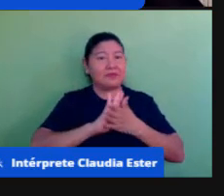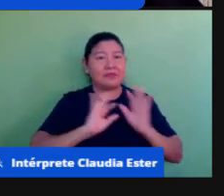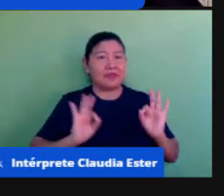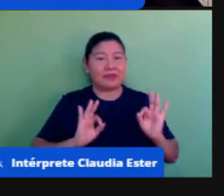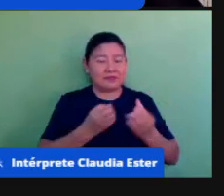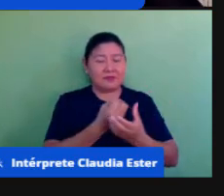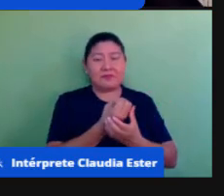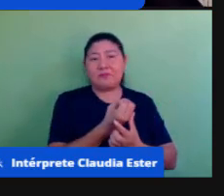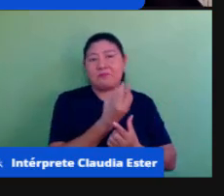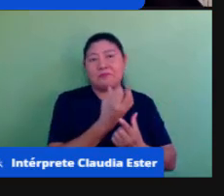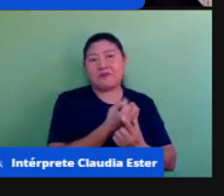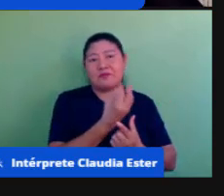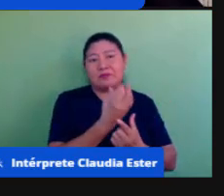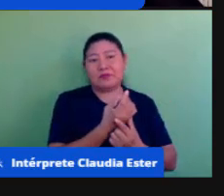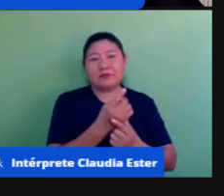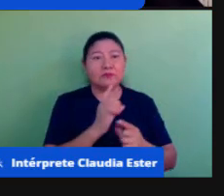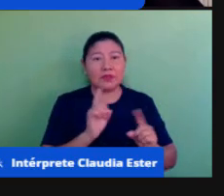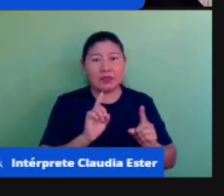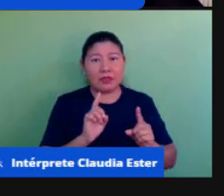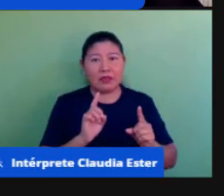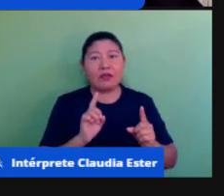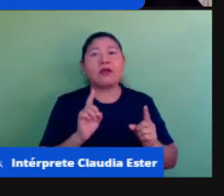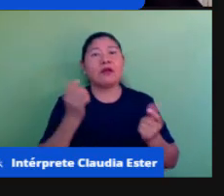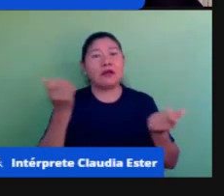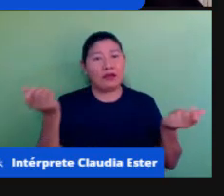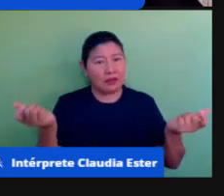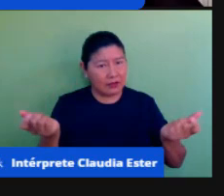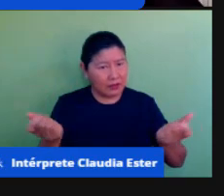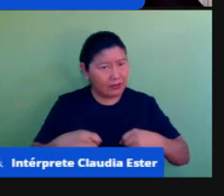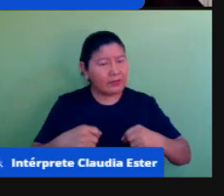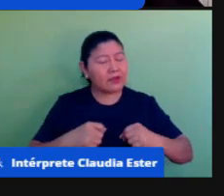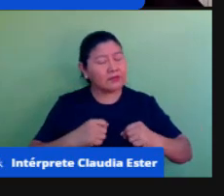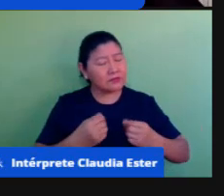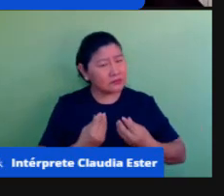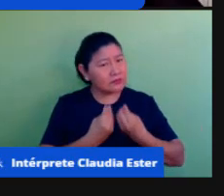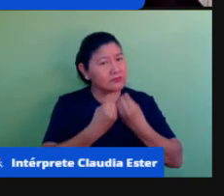alfabetização chegue até a criança, até a casa da família, tá?